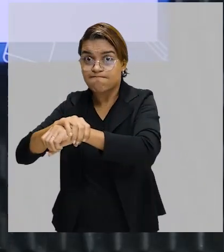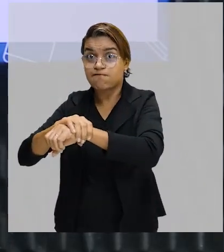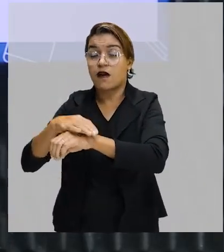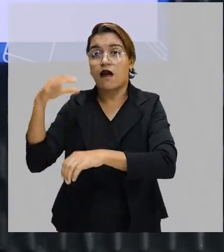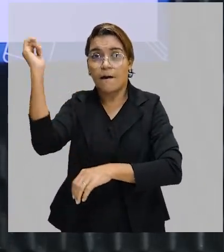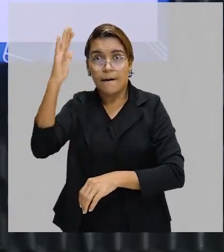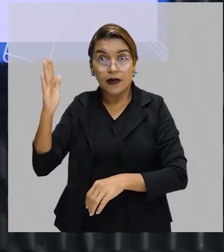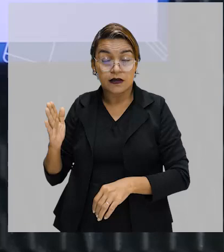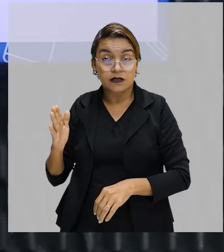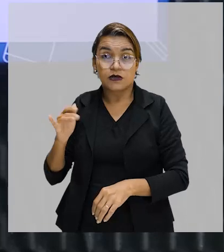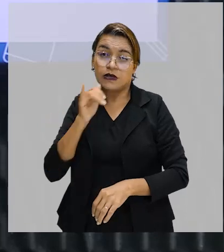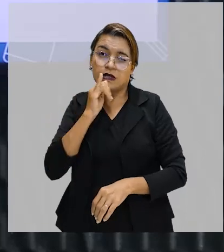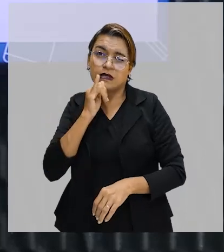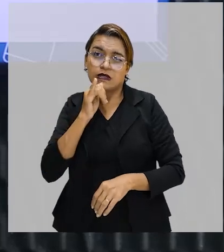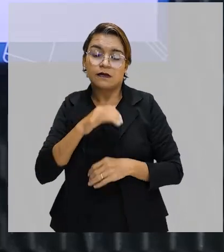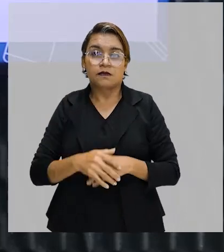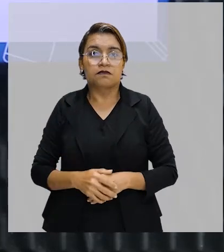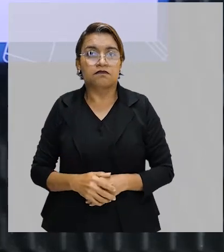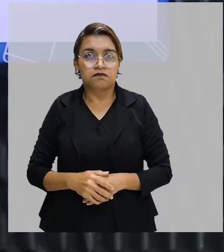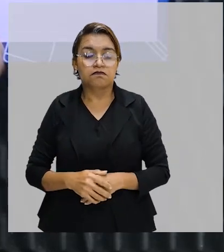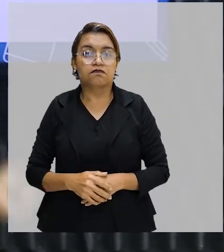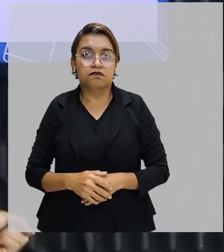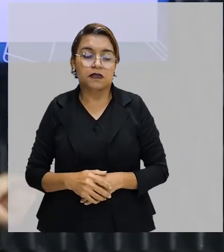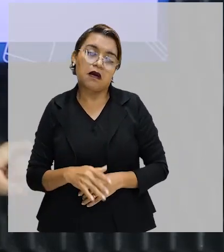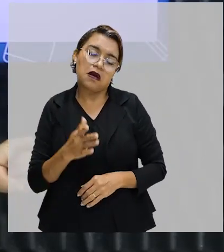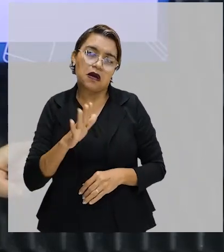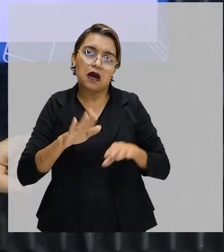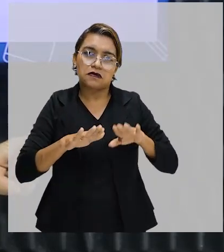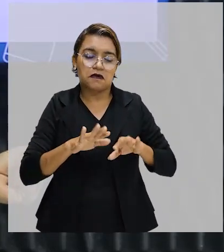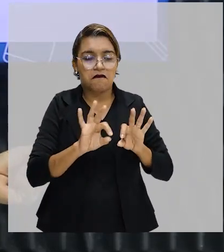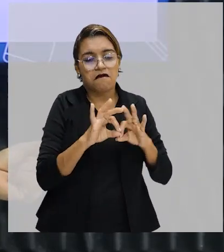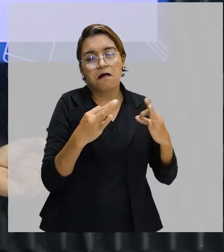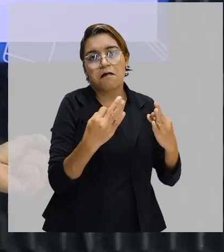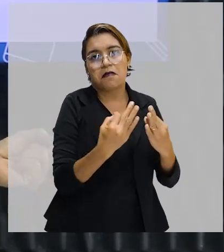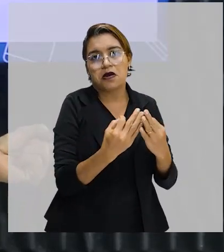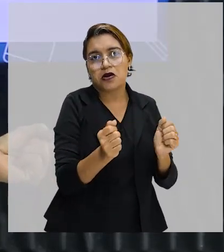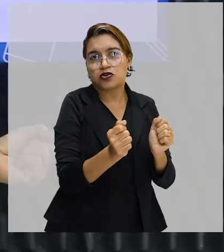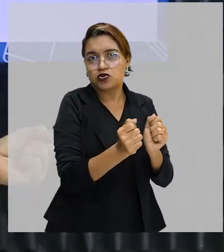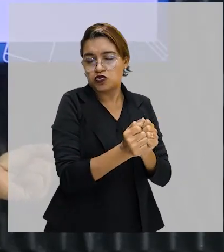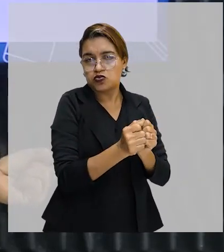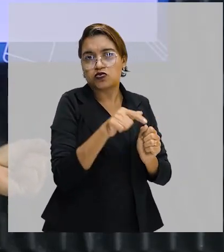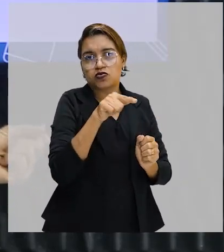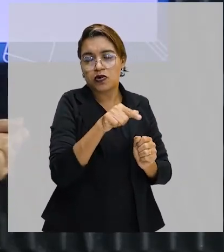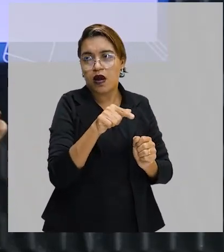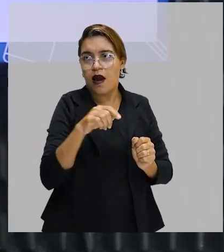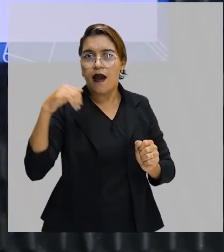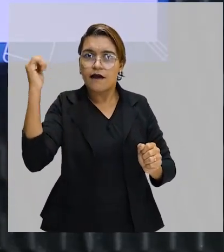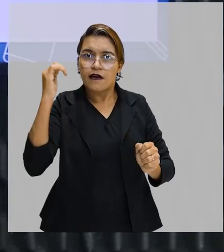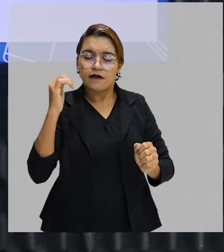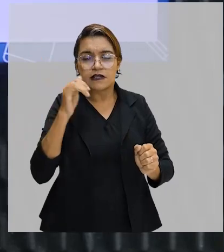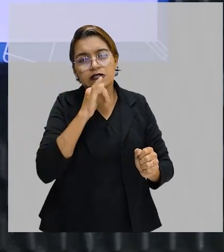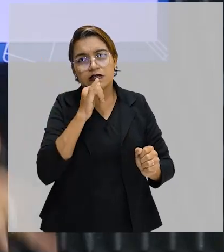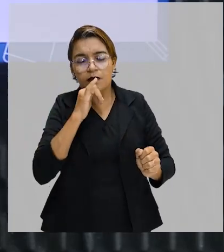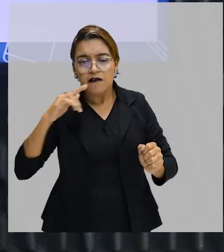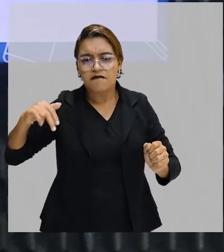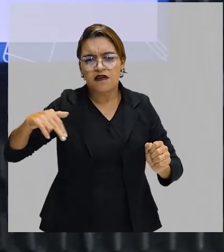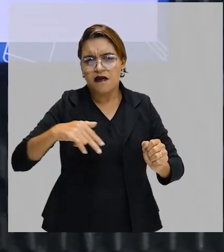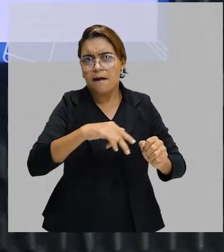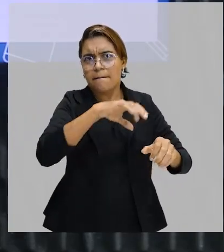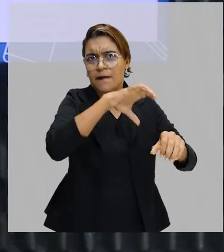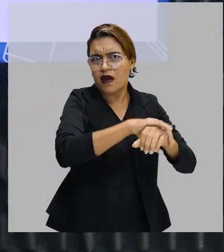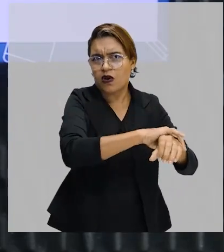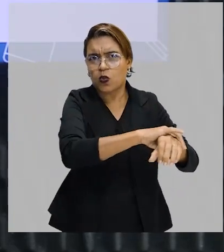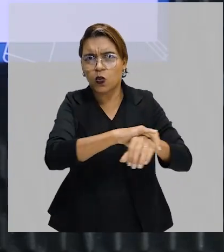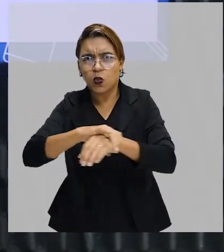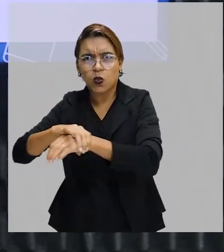tava contando uma lenda para o filho de repente ele foi lá arrancado ficou só o filho ou então veio o casal deixar nos